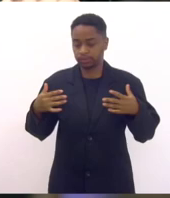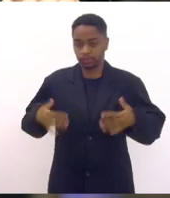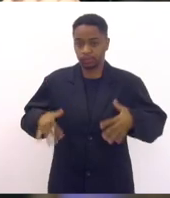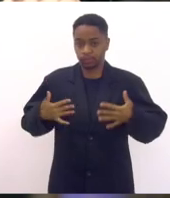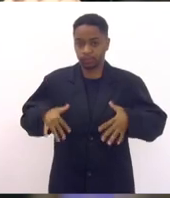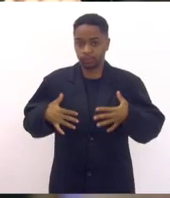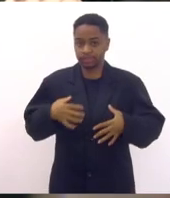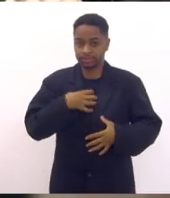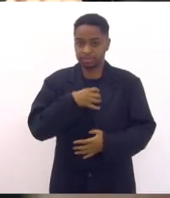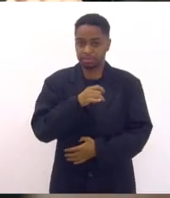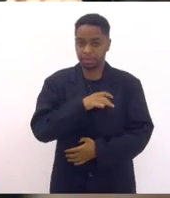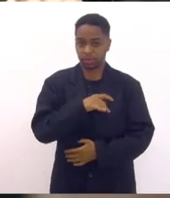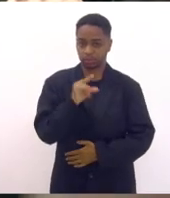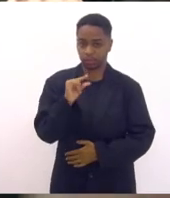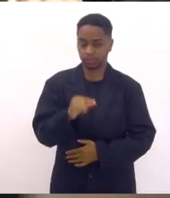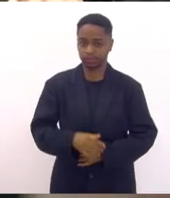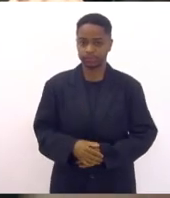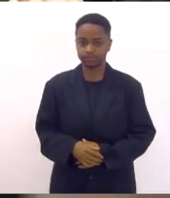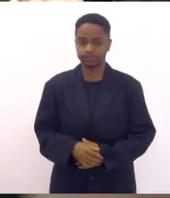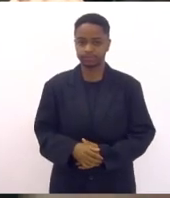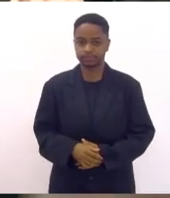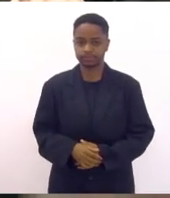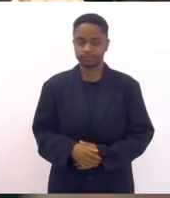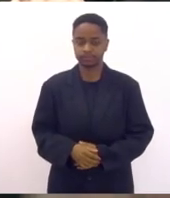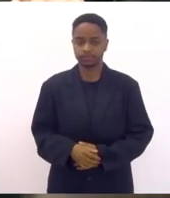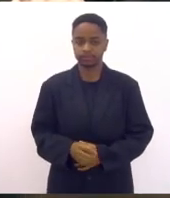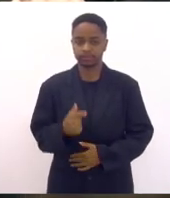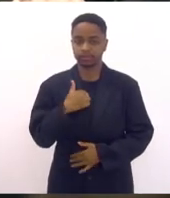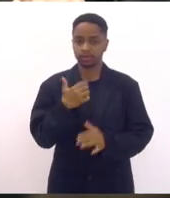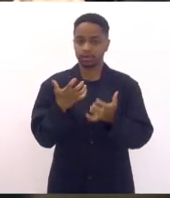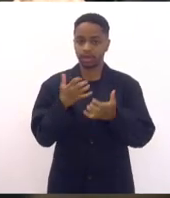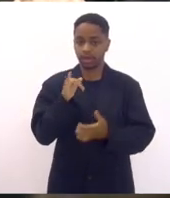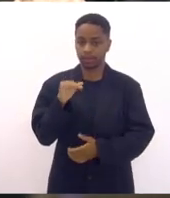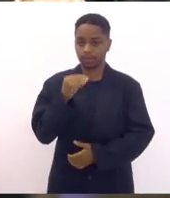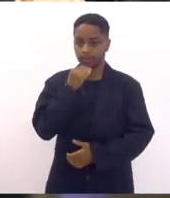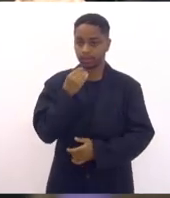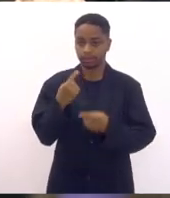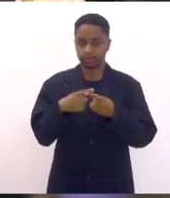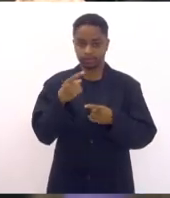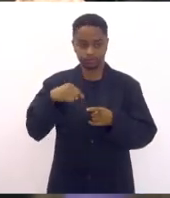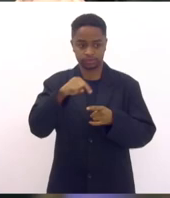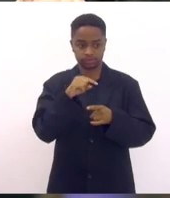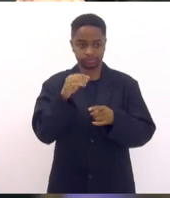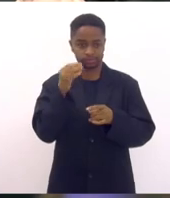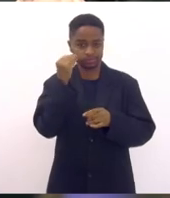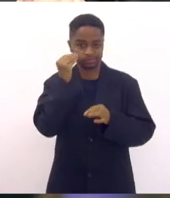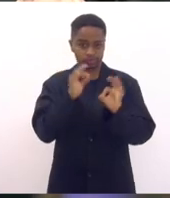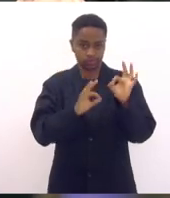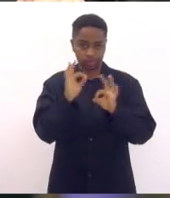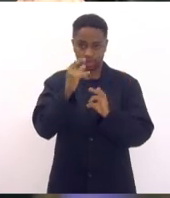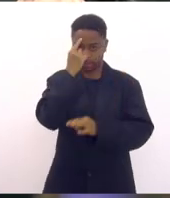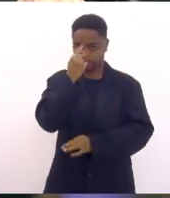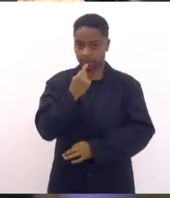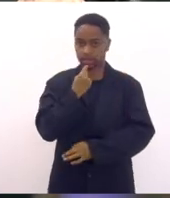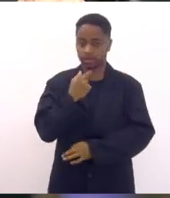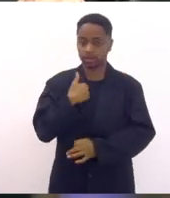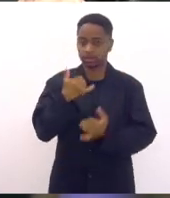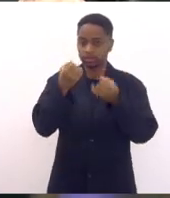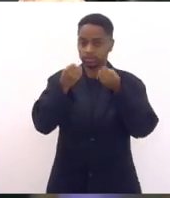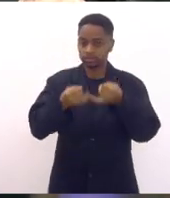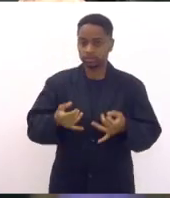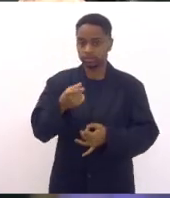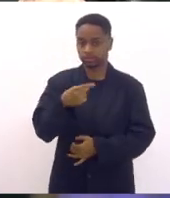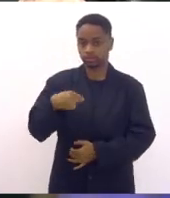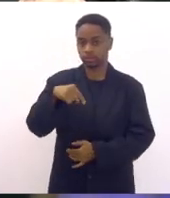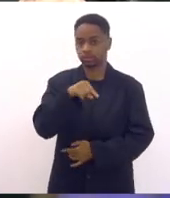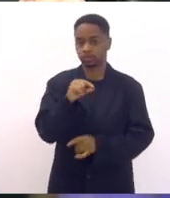deu deu medo Quero aproveitar enquanto estão vendo a imagem deixar sempre claro uma coisa para vocês tá